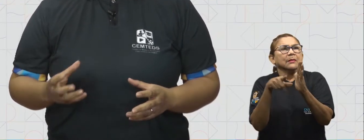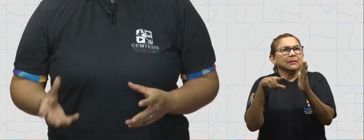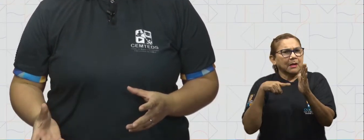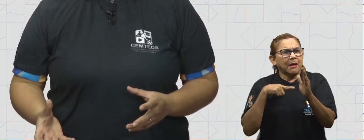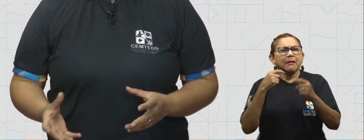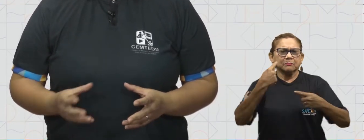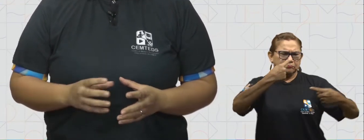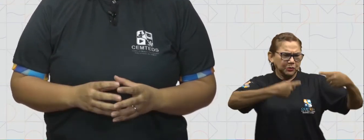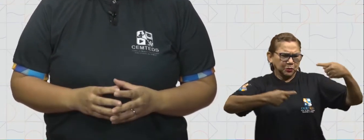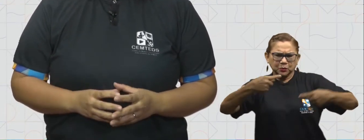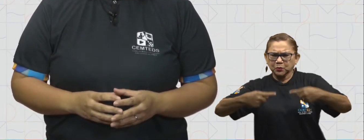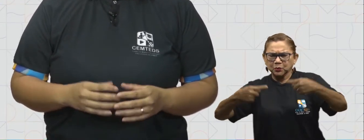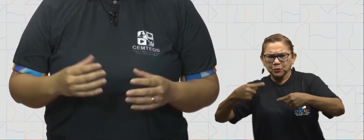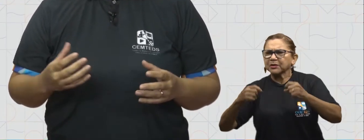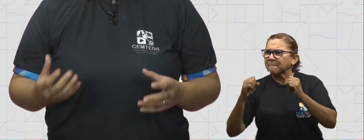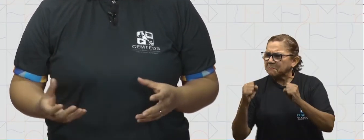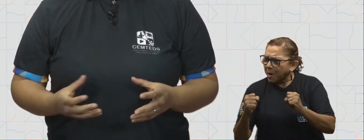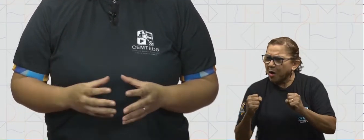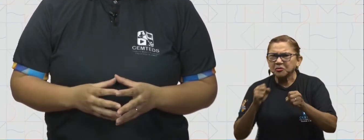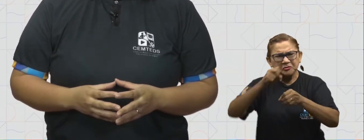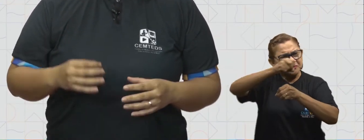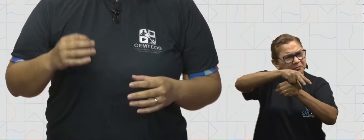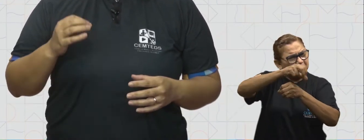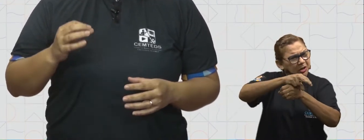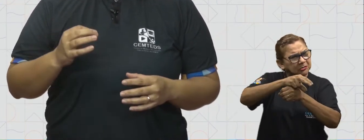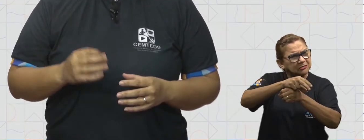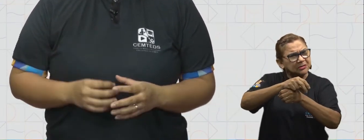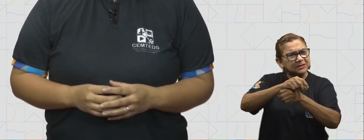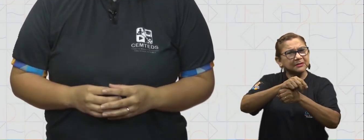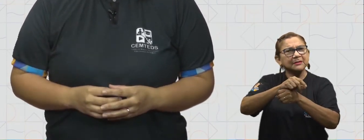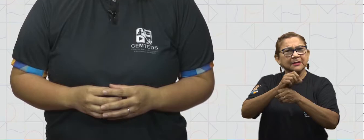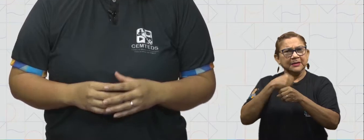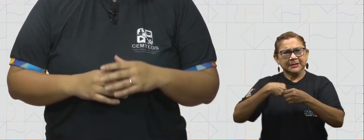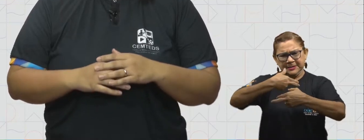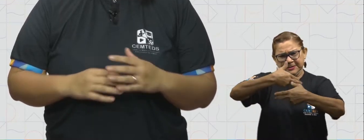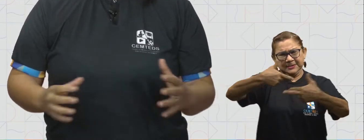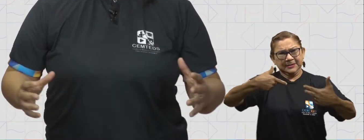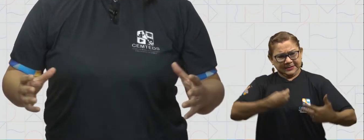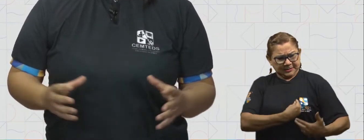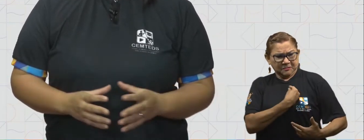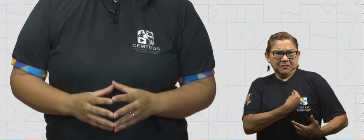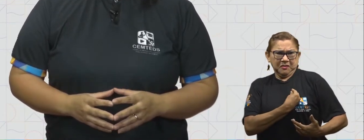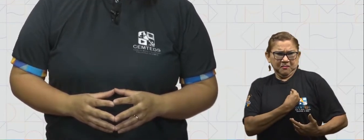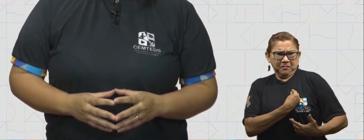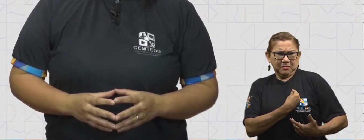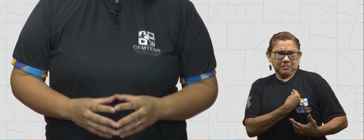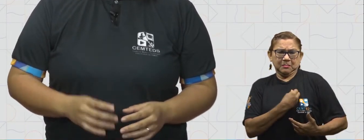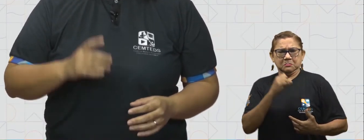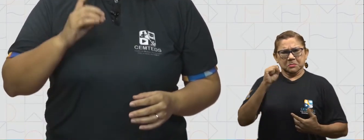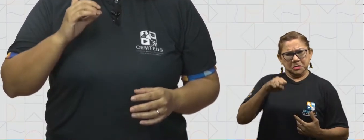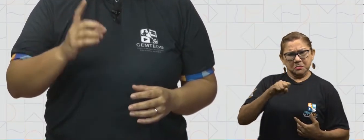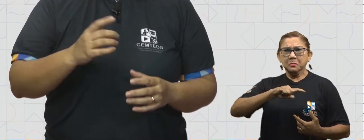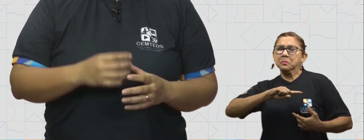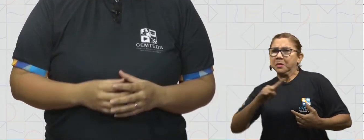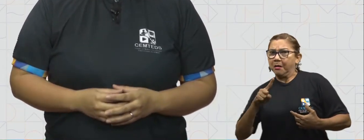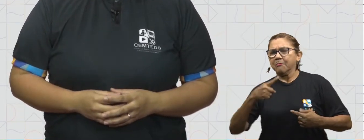se podem ser considerados seres vivos ou não. A ciência é um ramo muito interessante,